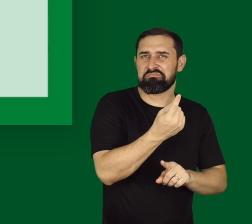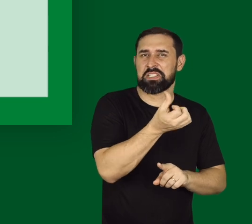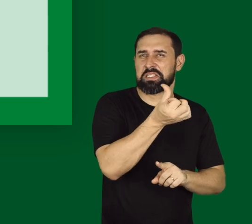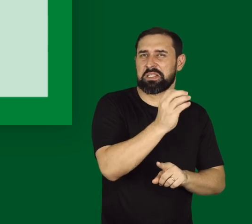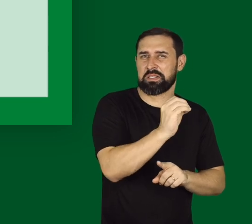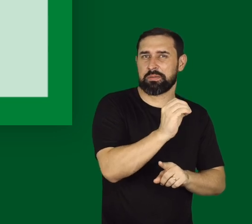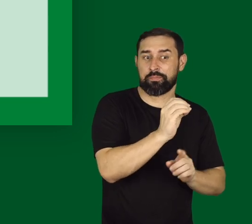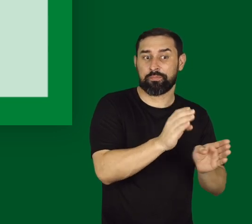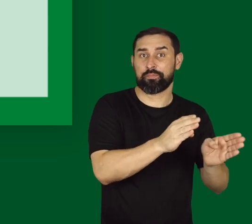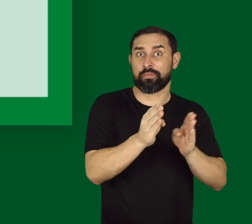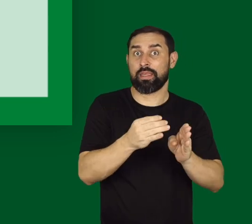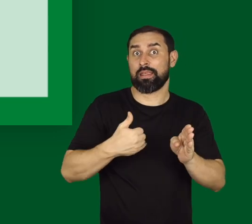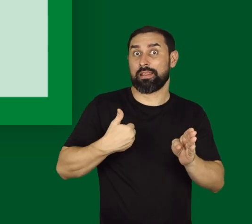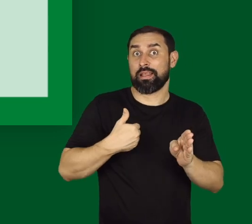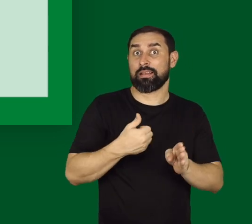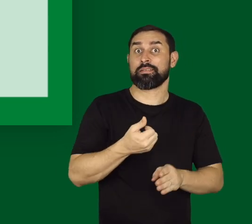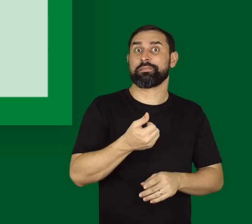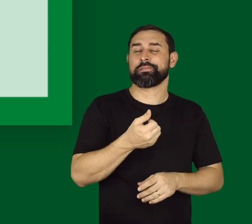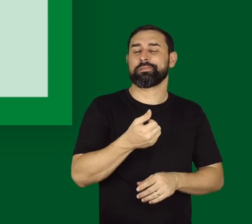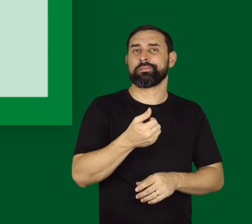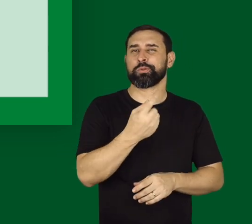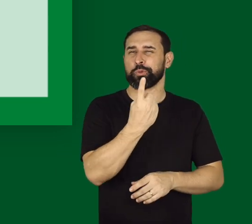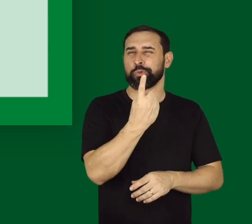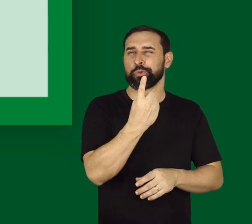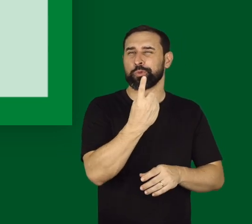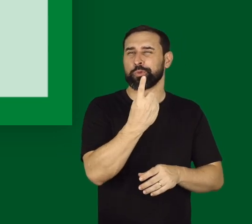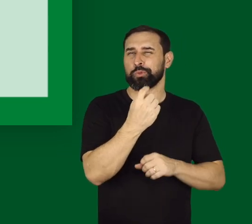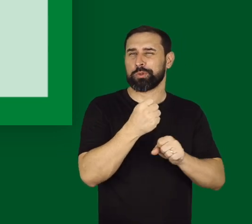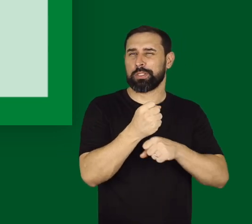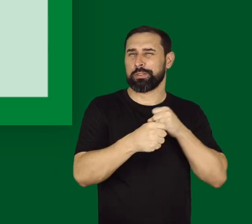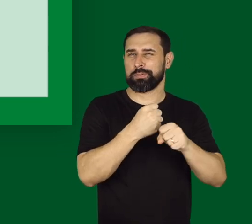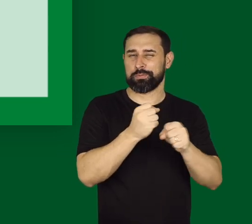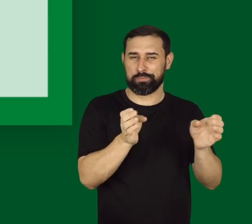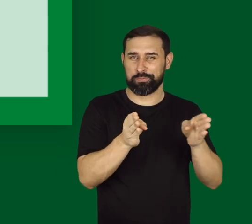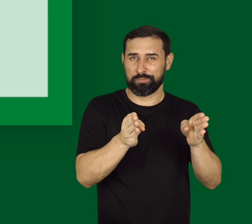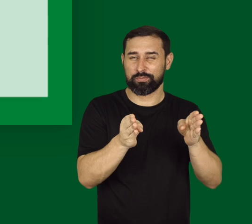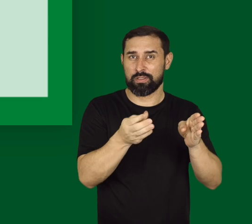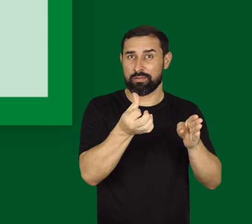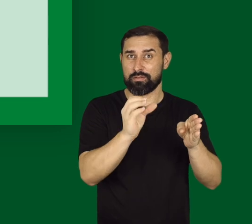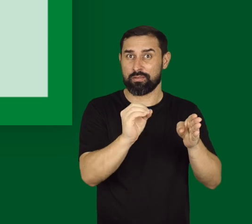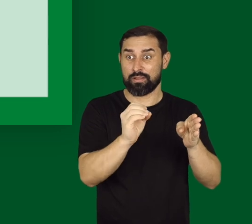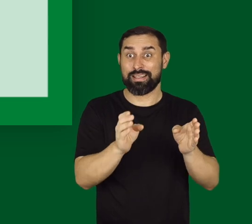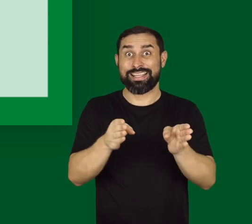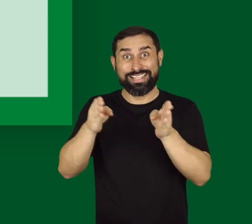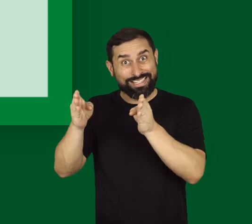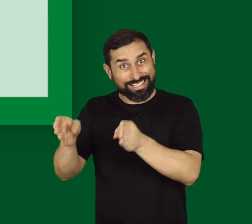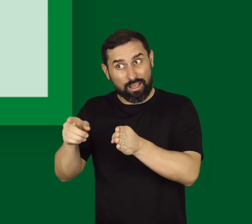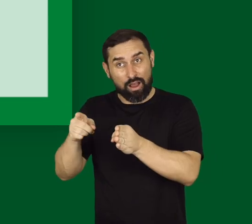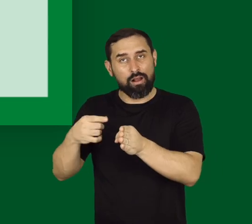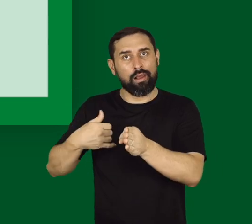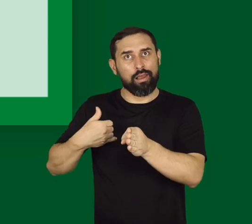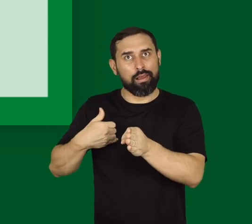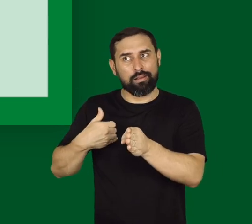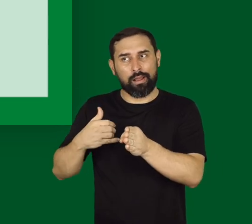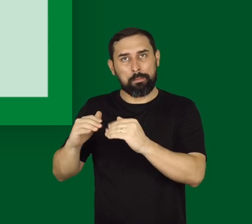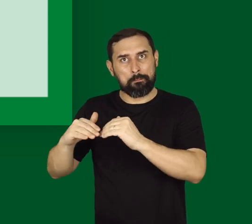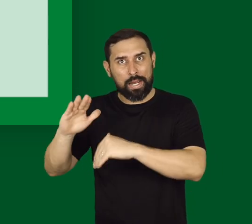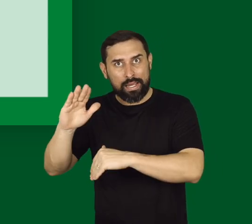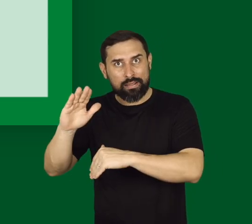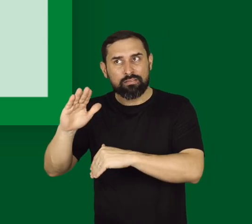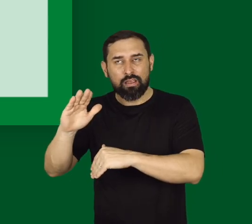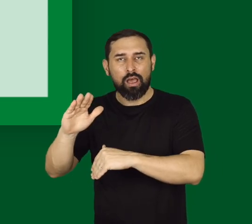usaria 90 nas contas. Então, só repetindo, 60 até 1 mês, 70 até 1